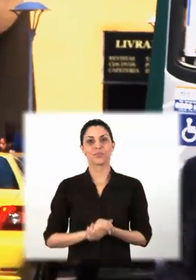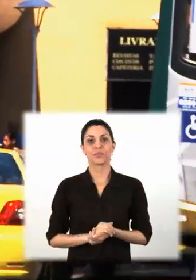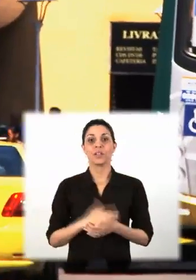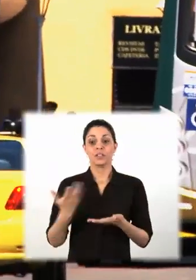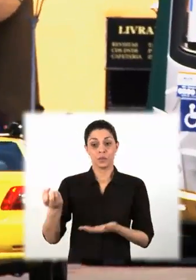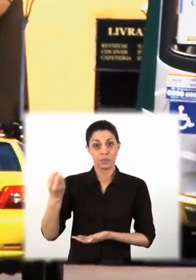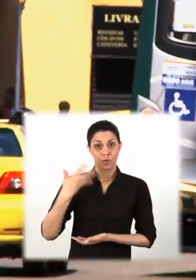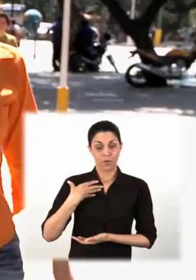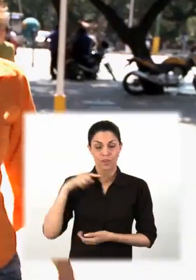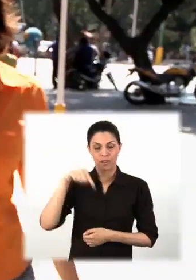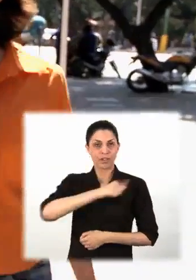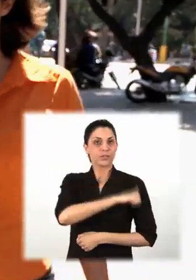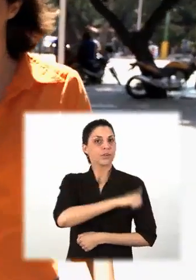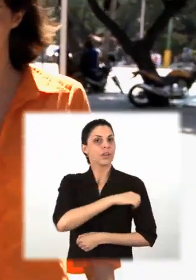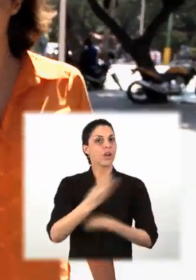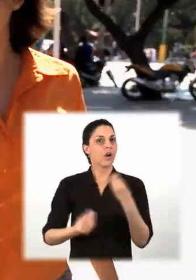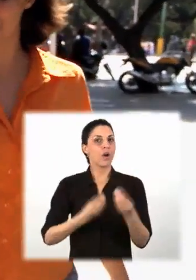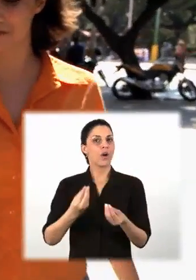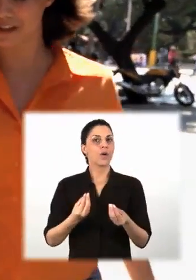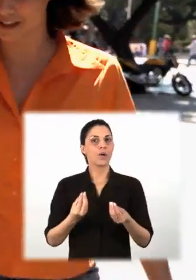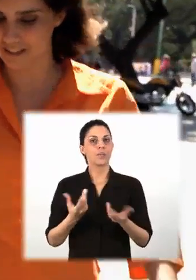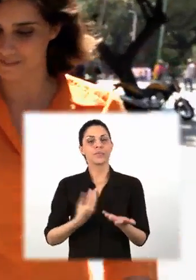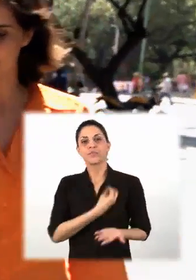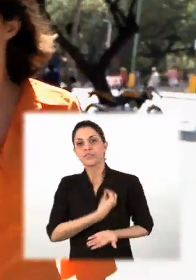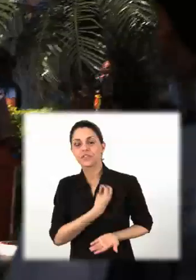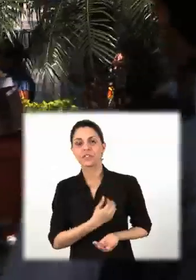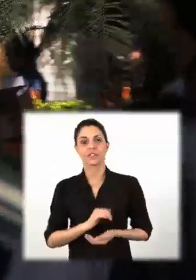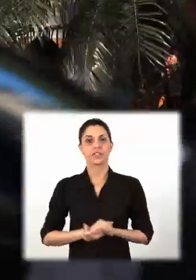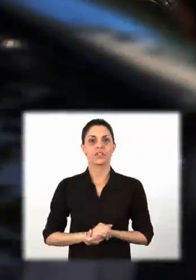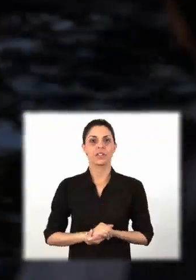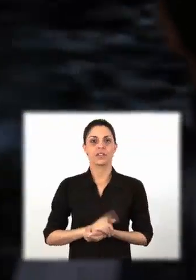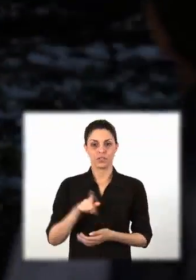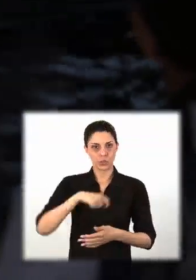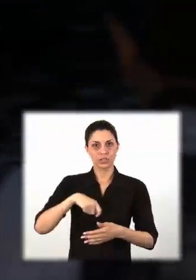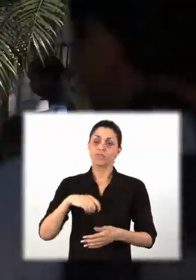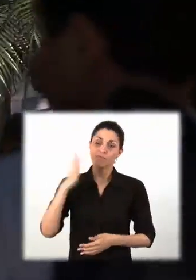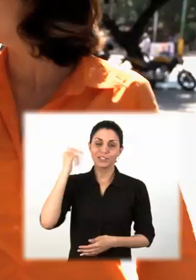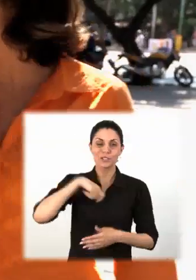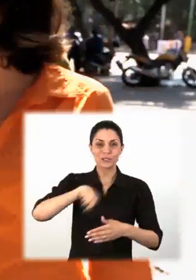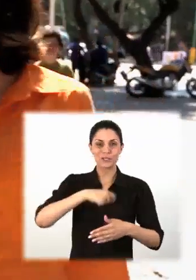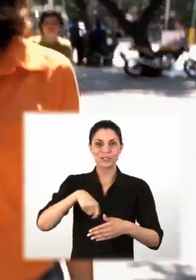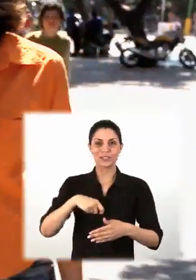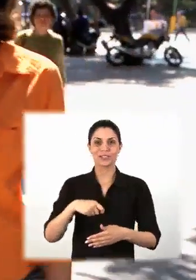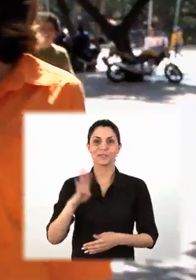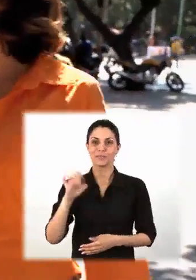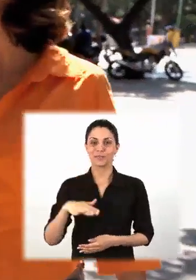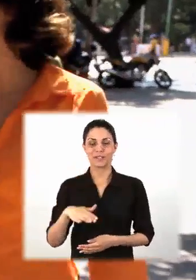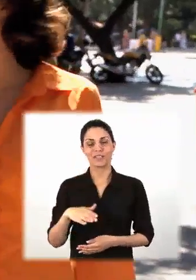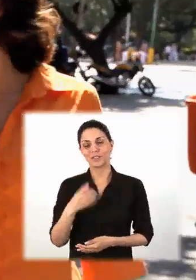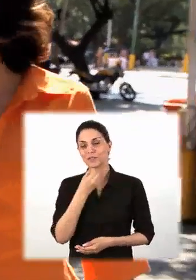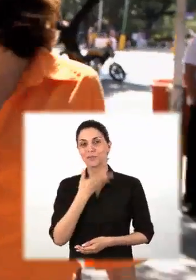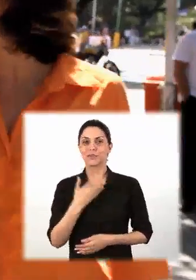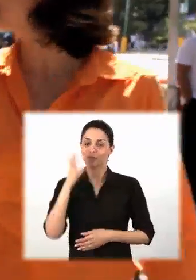É? E me fala uma coisa, aqui no Rio, como é que você se vira? Você cozinha? Cozinho. Me viro na cozinha.